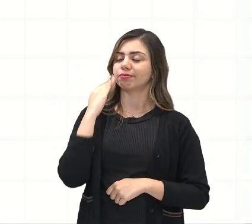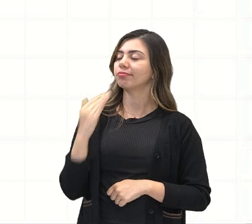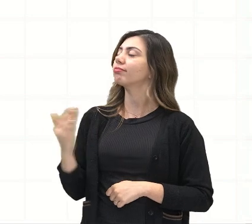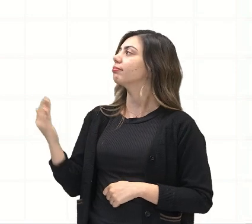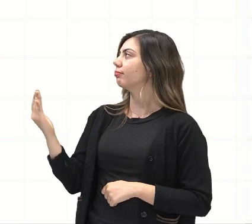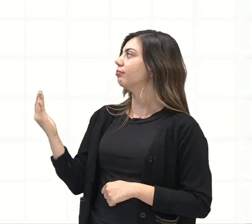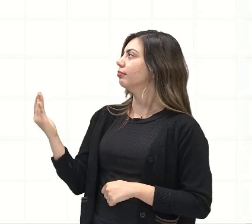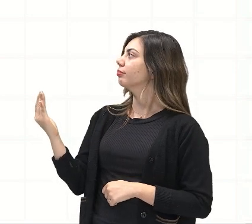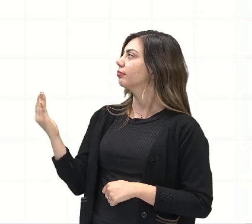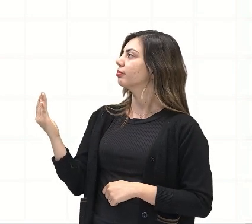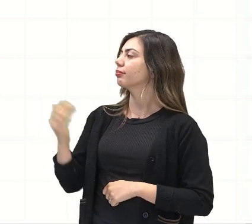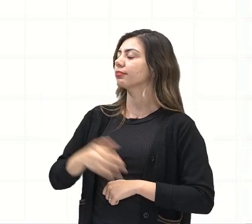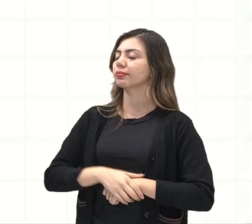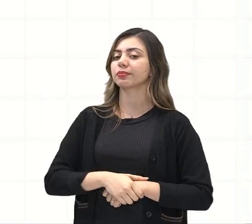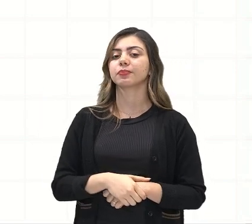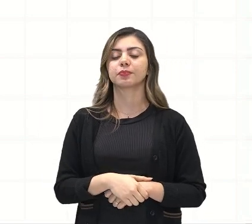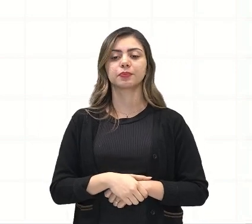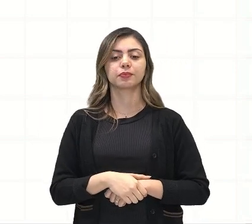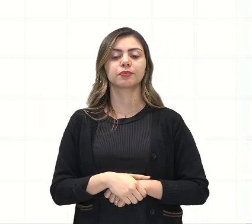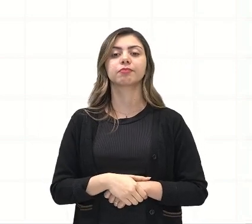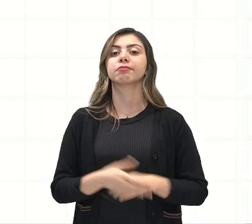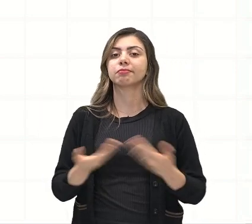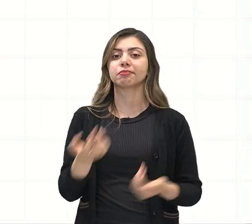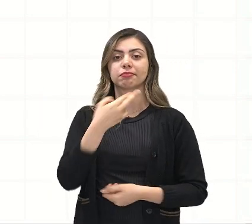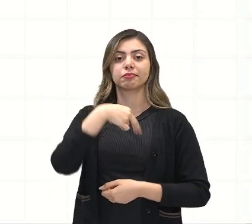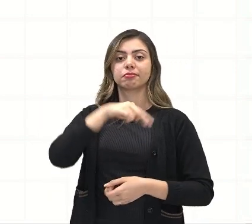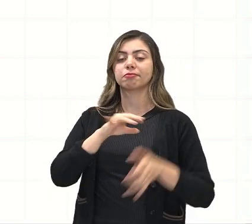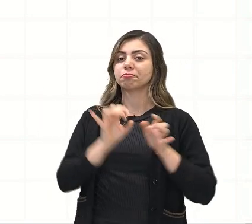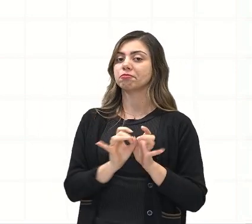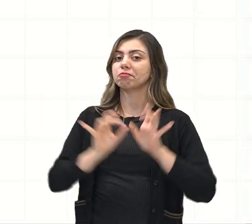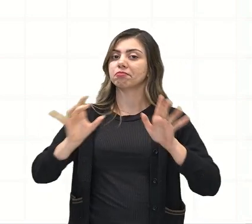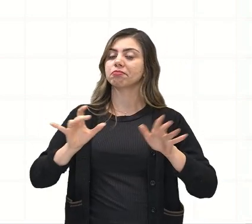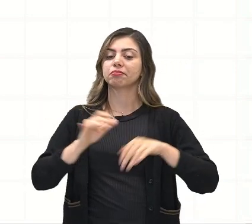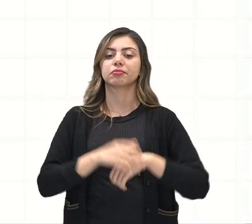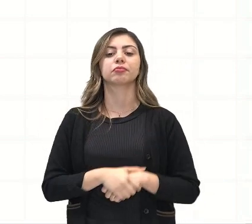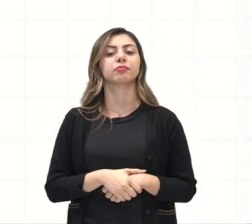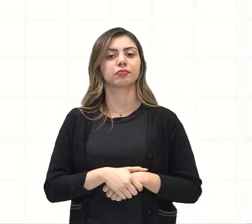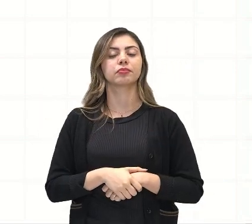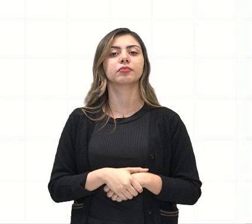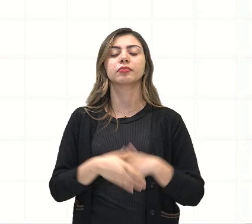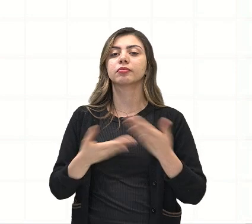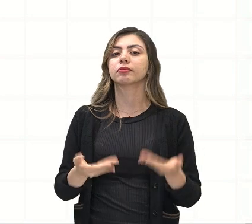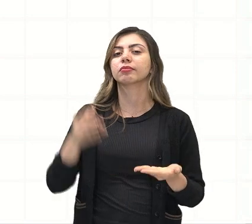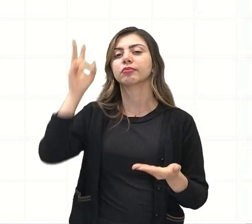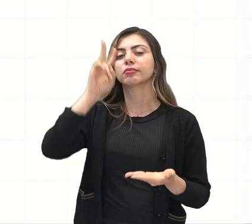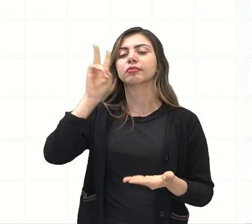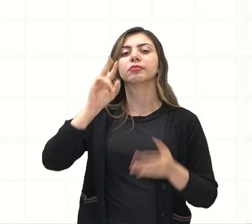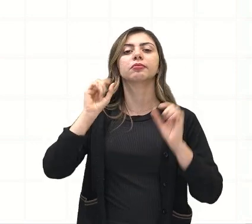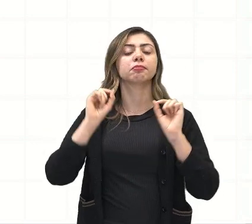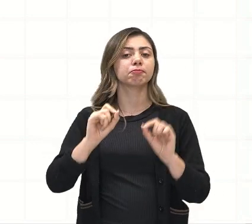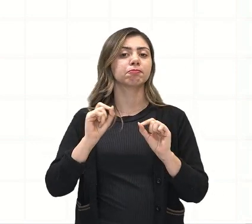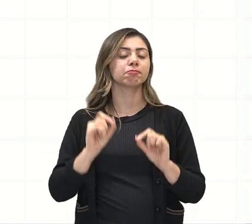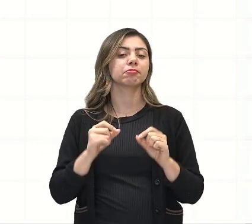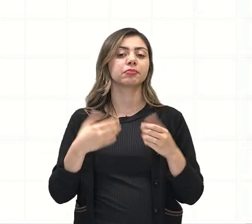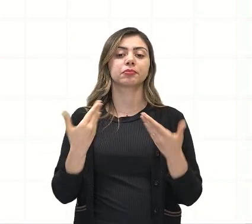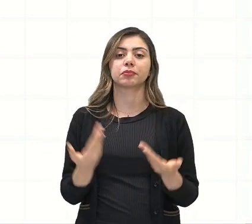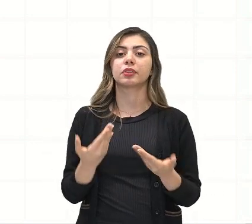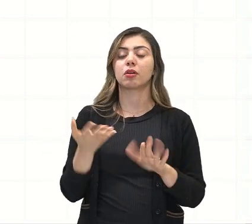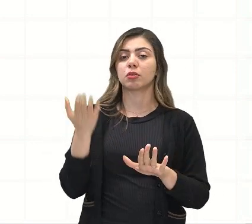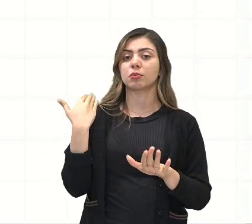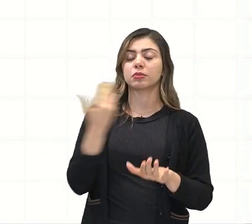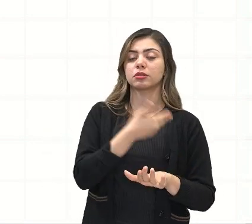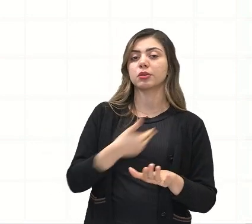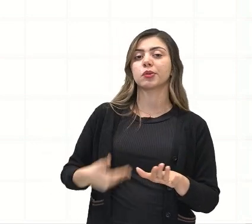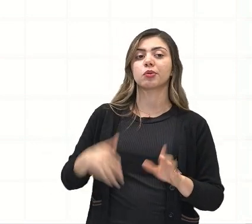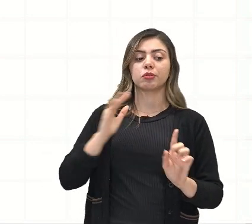vai ser o quê? A liberdade religiosa, né? Lembremos que o